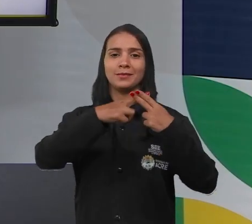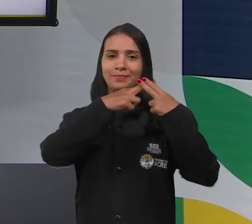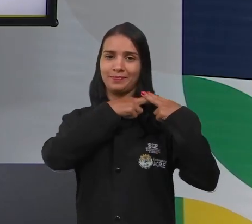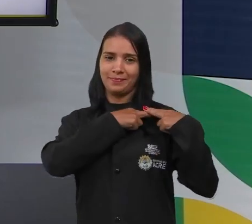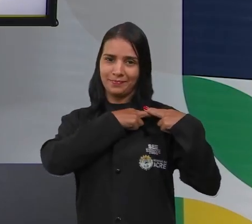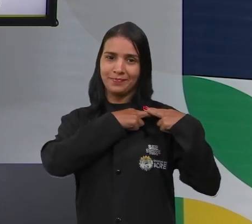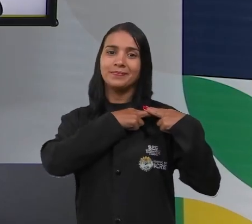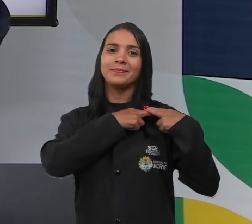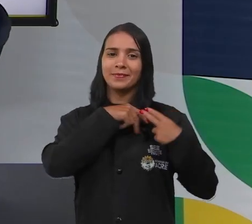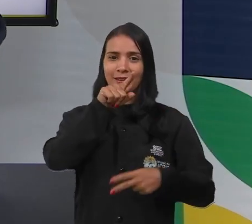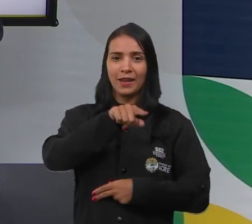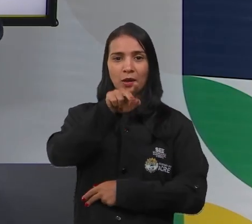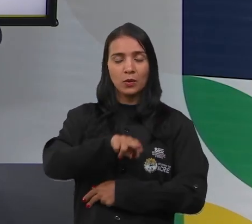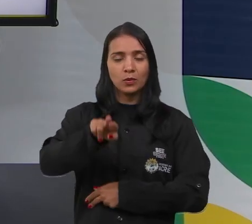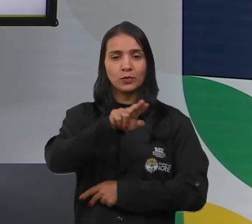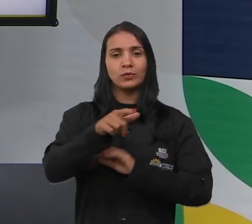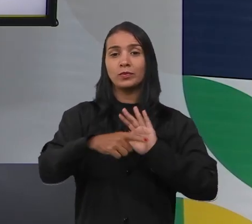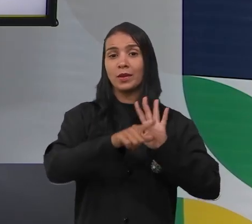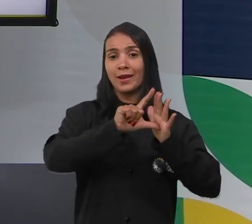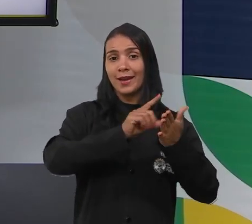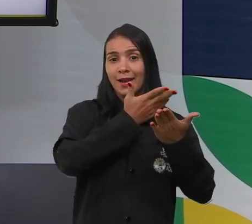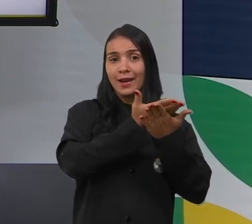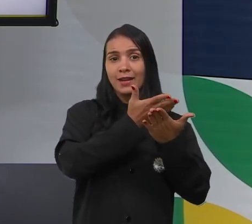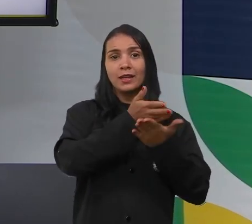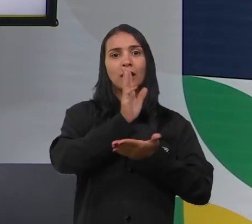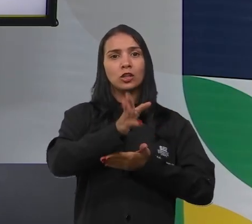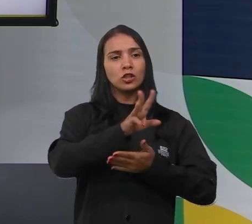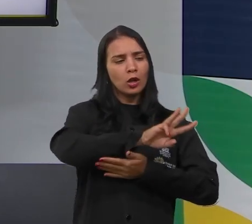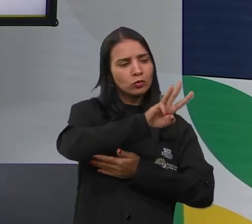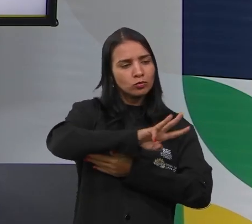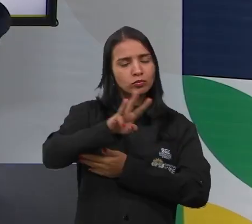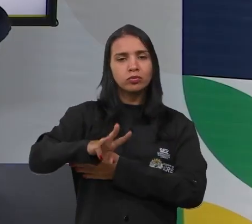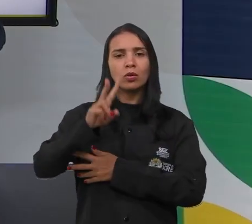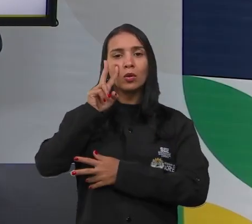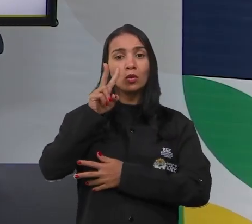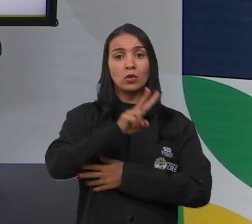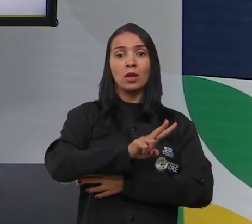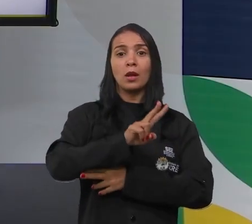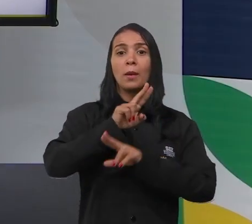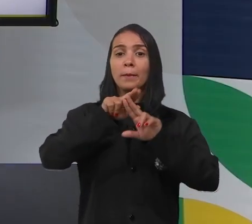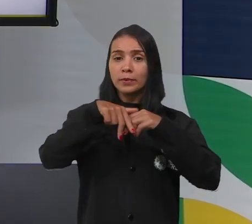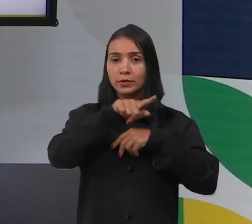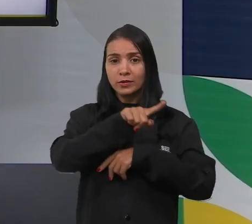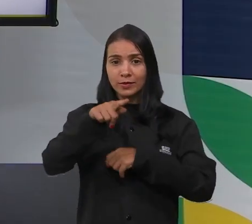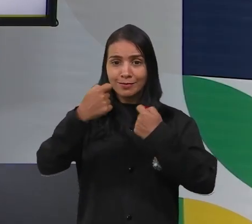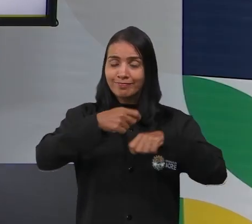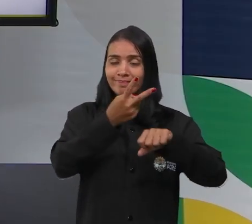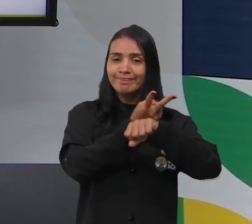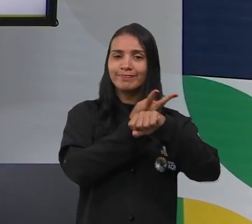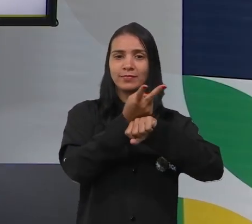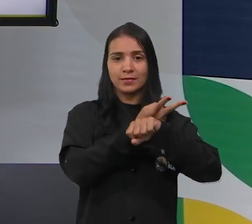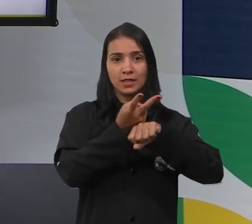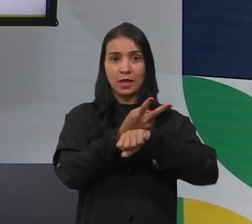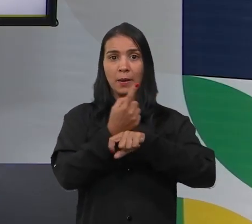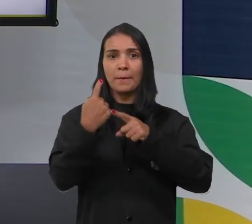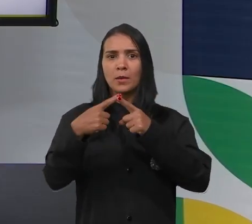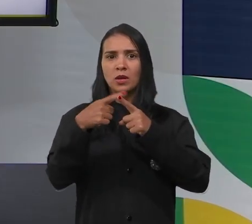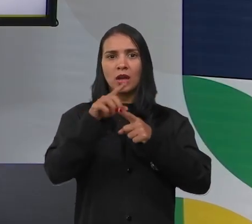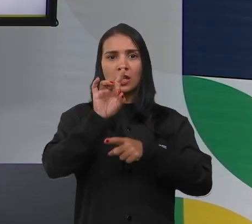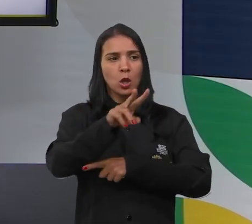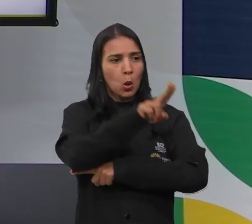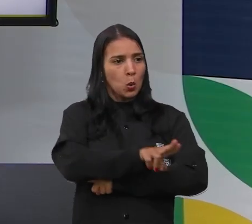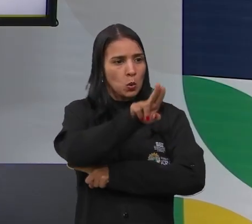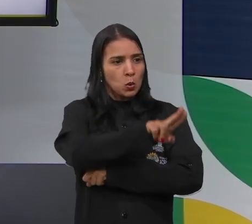anteriores, acesso à plataforma, dá uma revisada acerca do consumo, em que a gente não necessariamente deve apenas